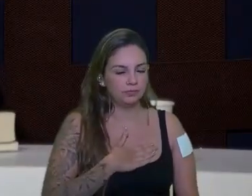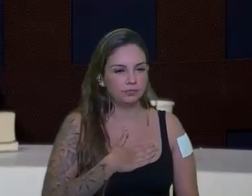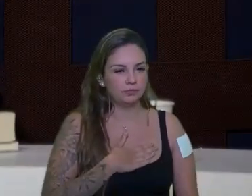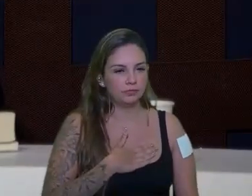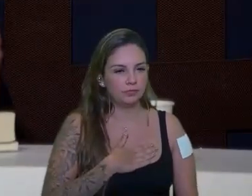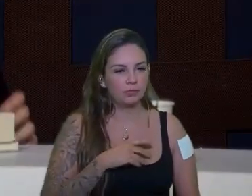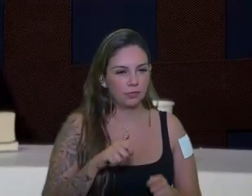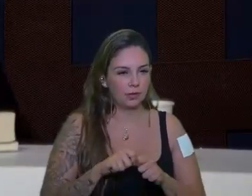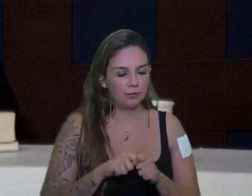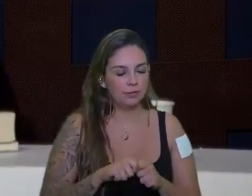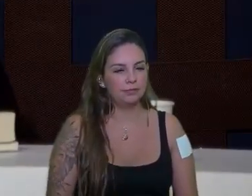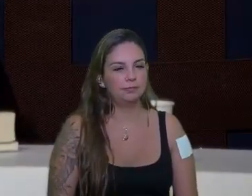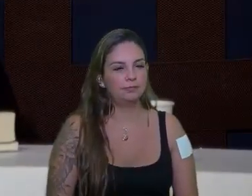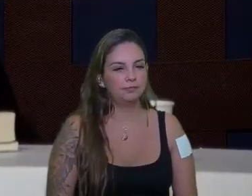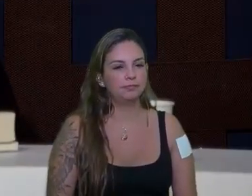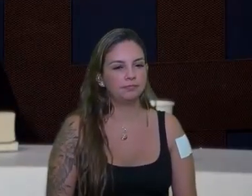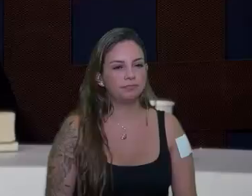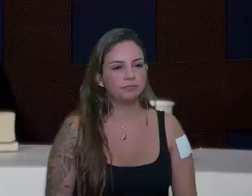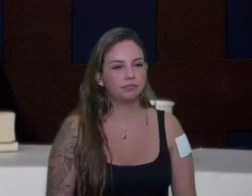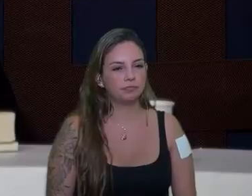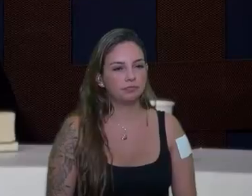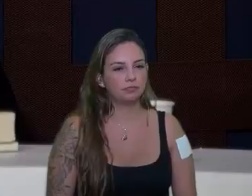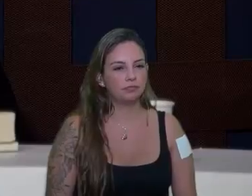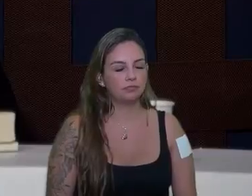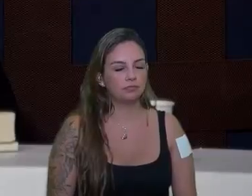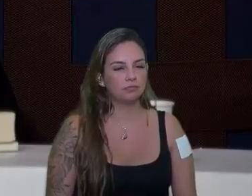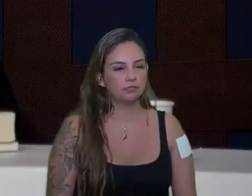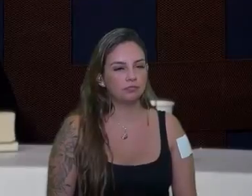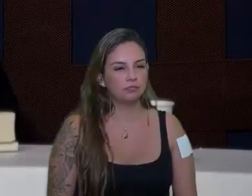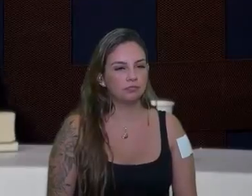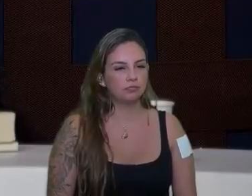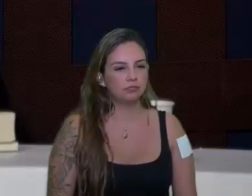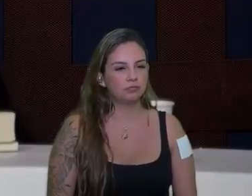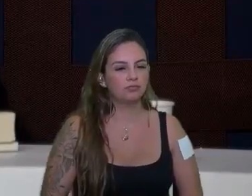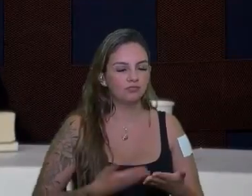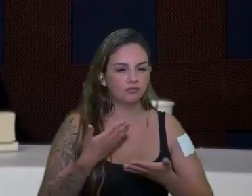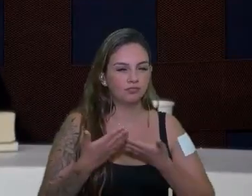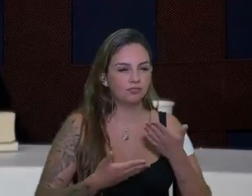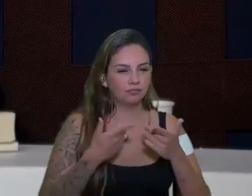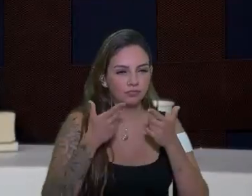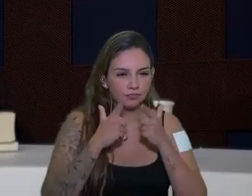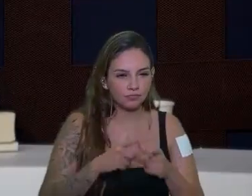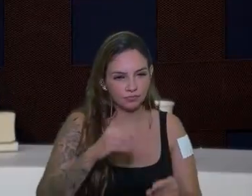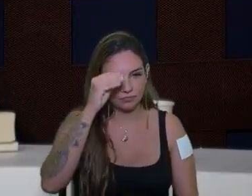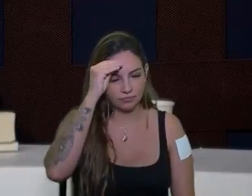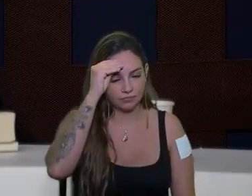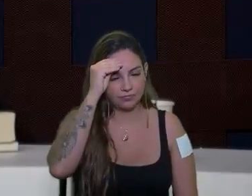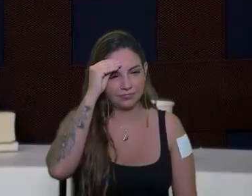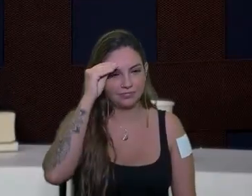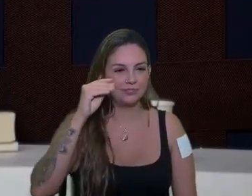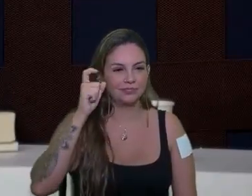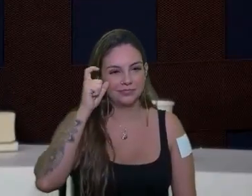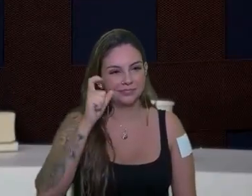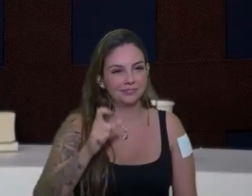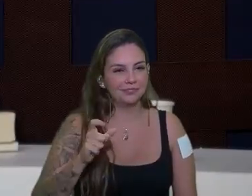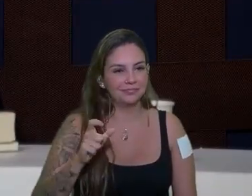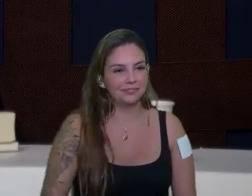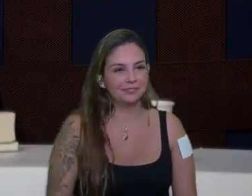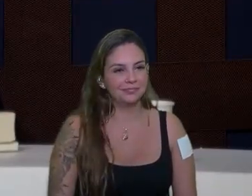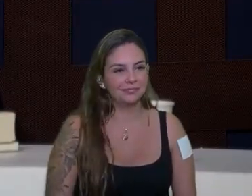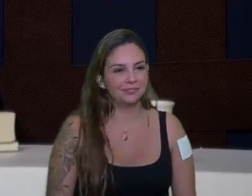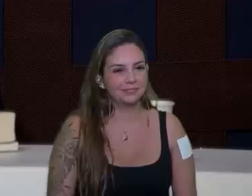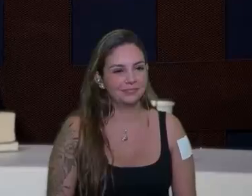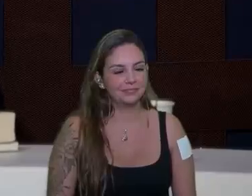meus fazeres. E trocar essa linguagem é interessante, né? É como